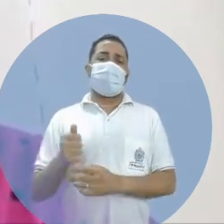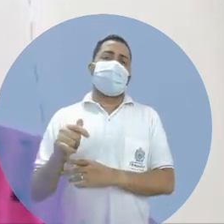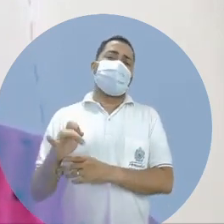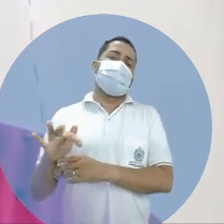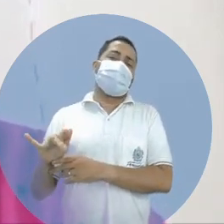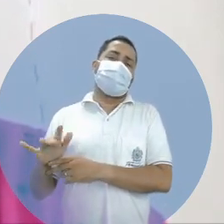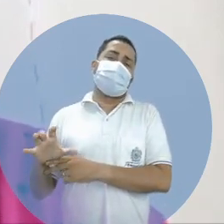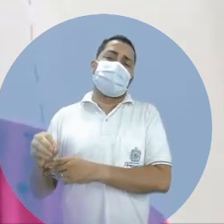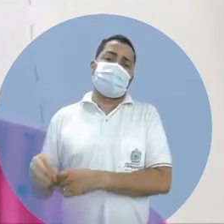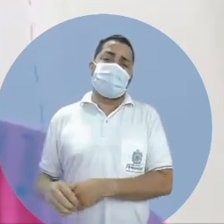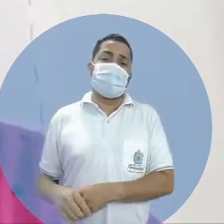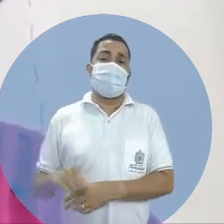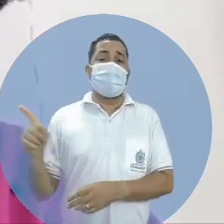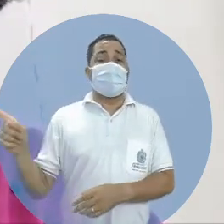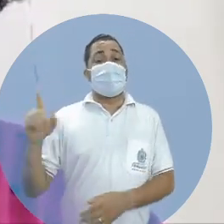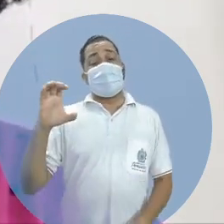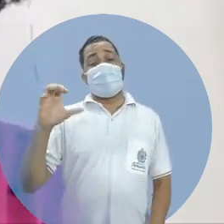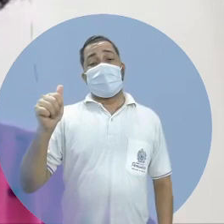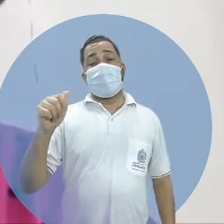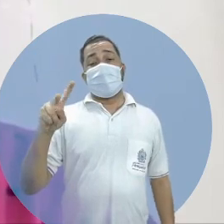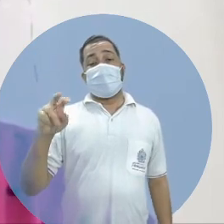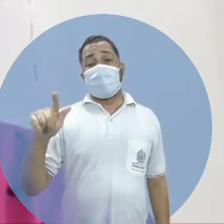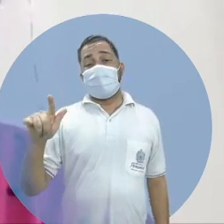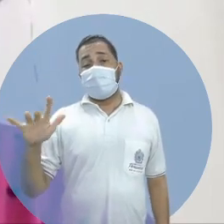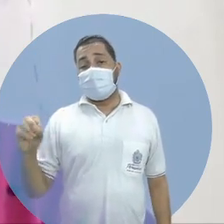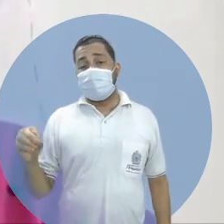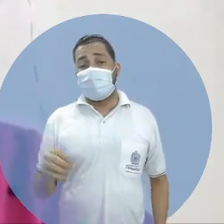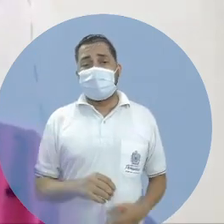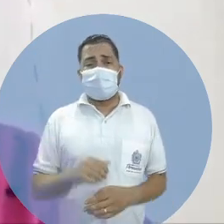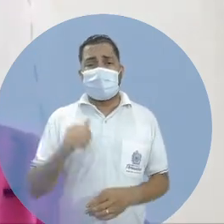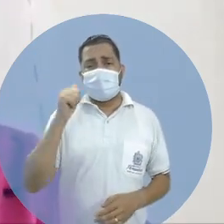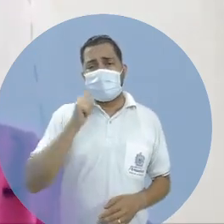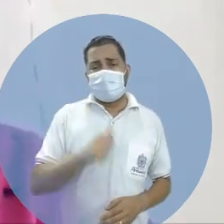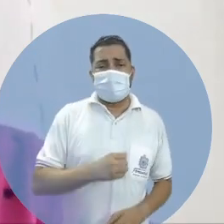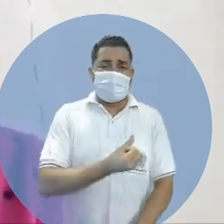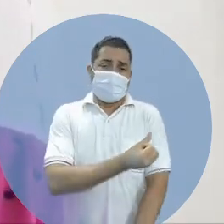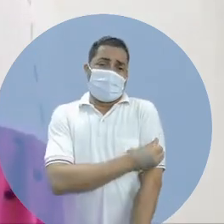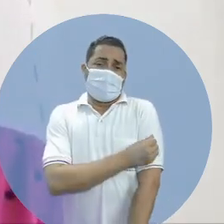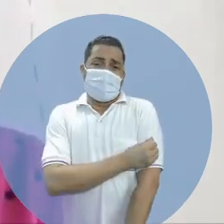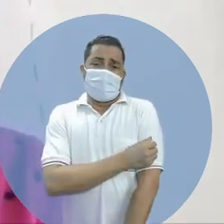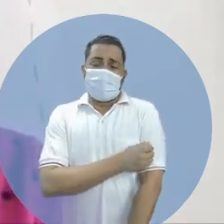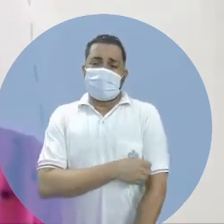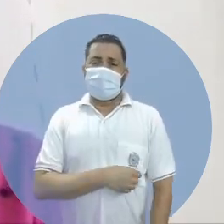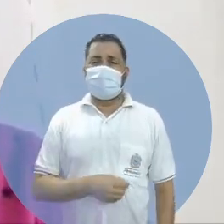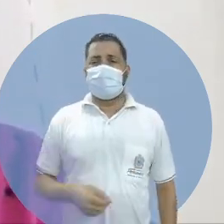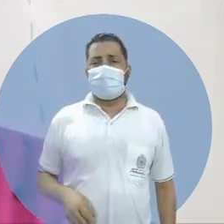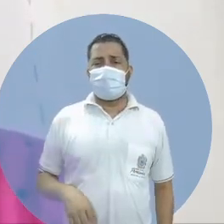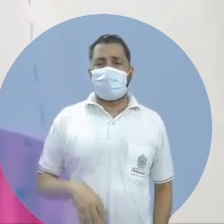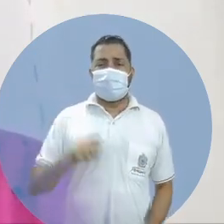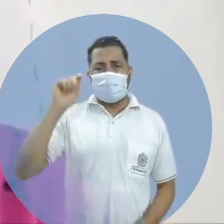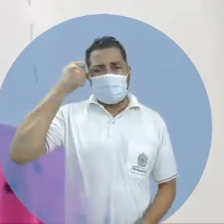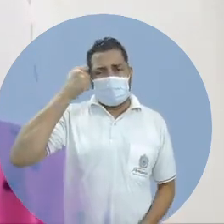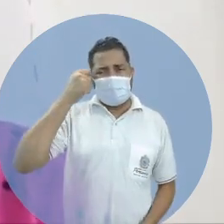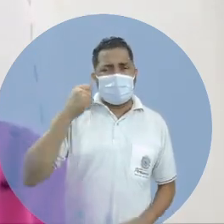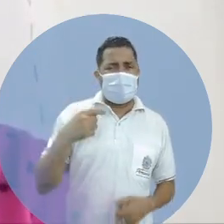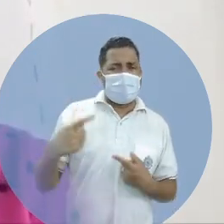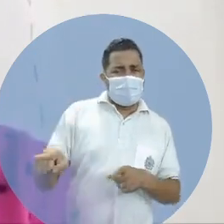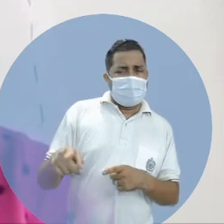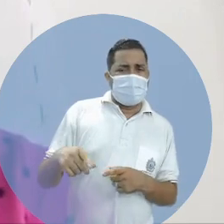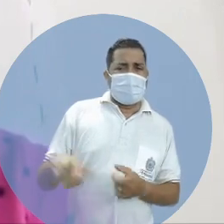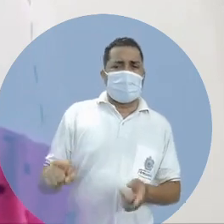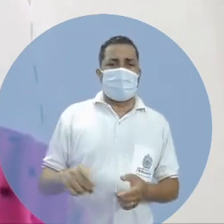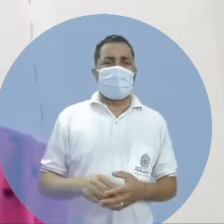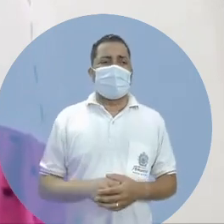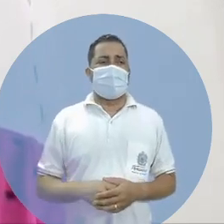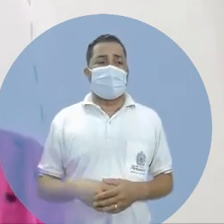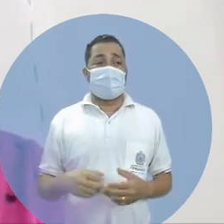Cavaleiro, um garotinho de 6º ano, negro, me apelidava, de Bob Marley, que hoje, se eu ouvisse,